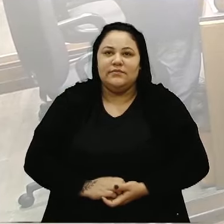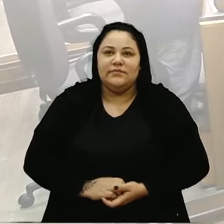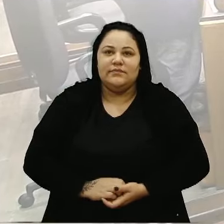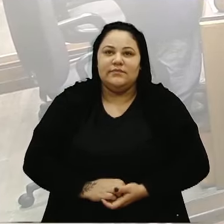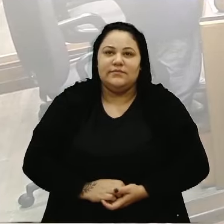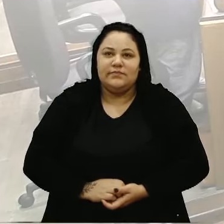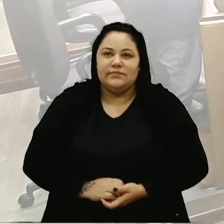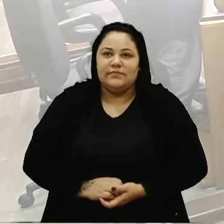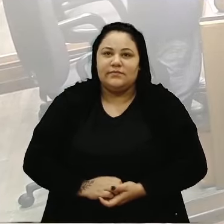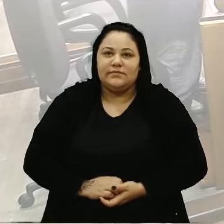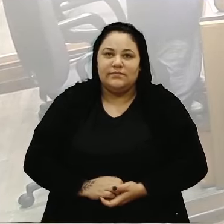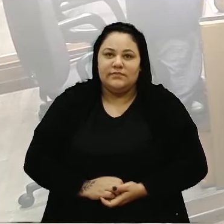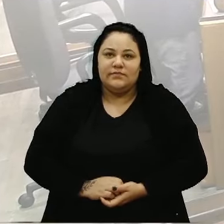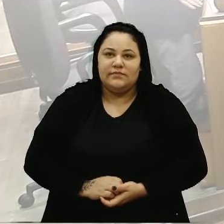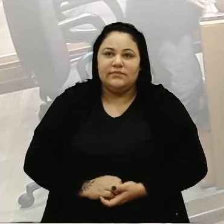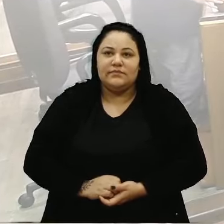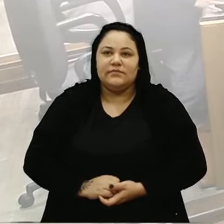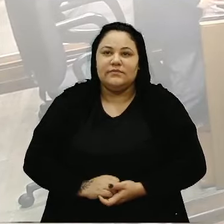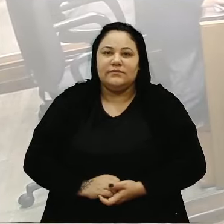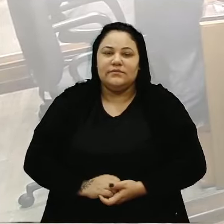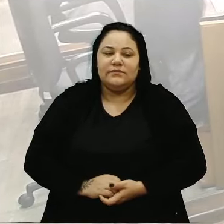abençoe r